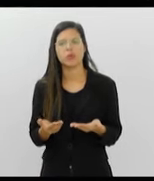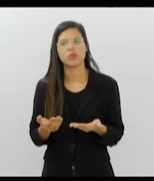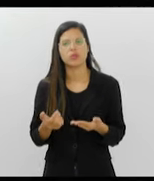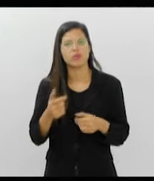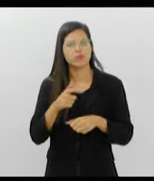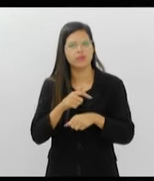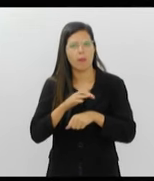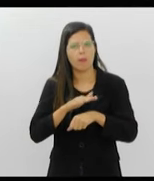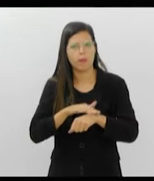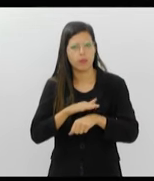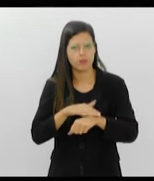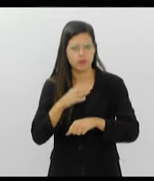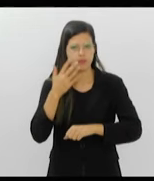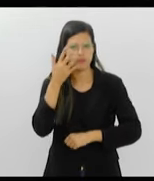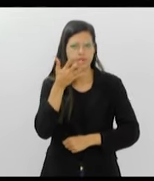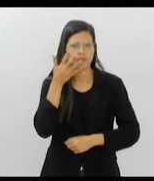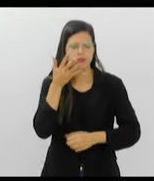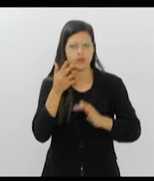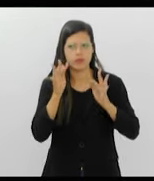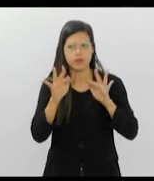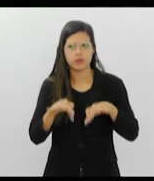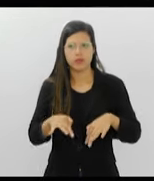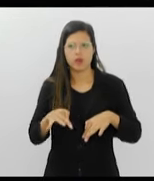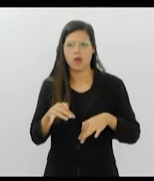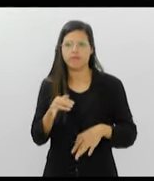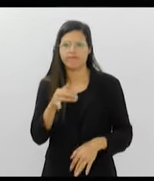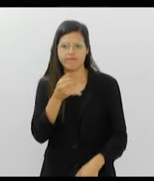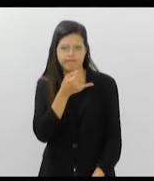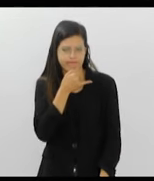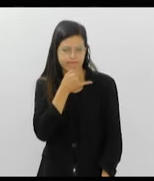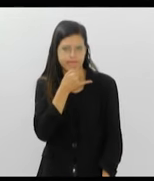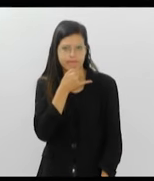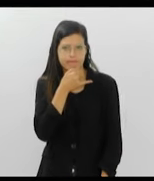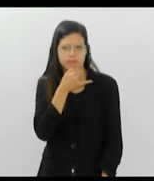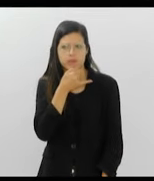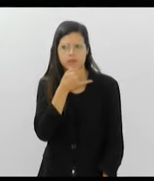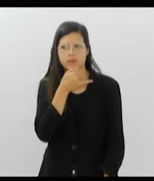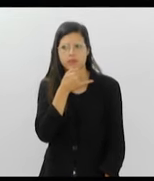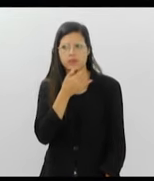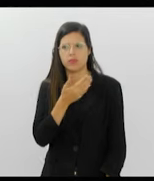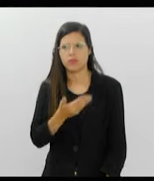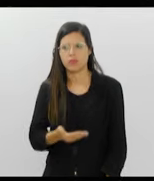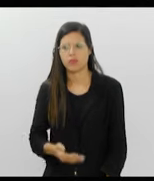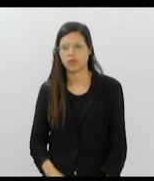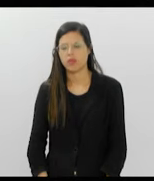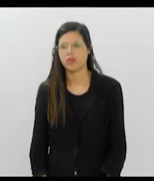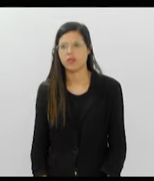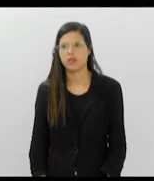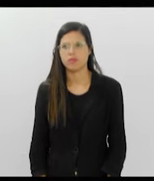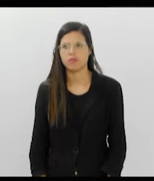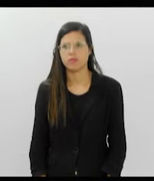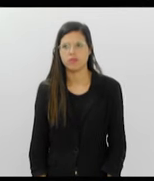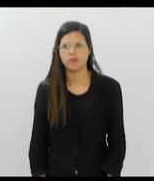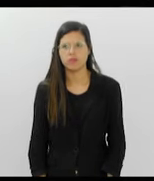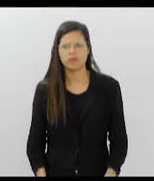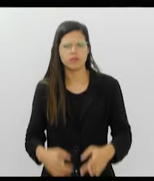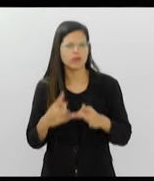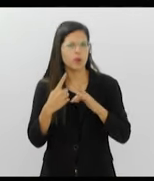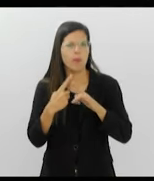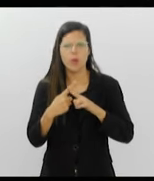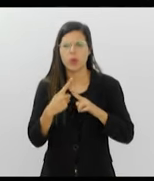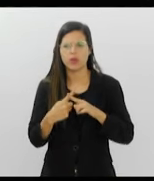final com tristeza. Com tristeza. E por quê?